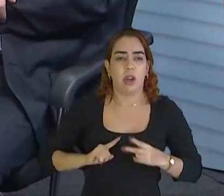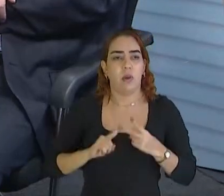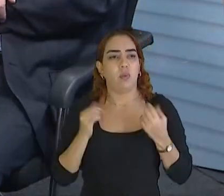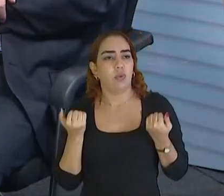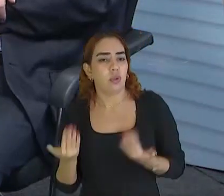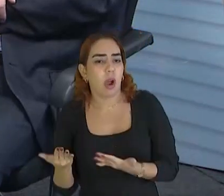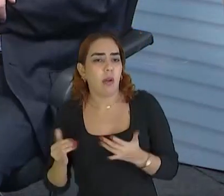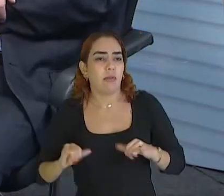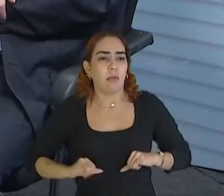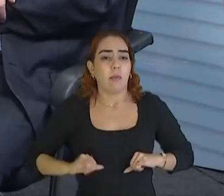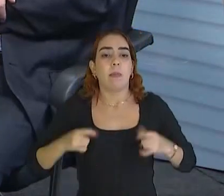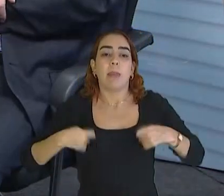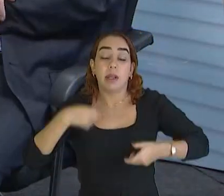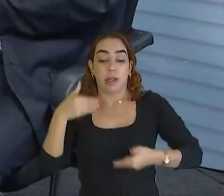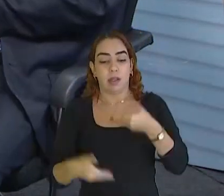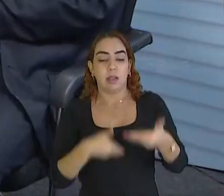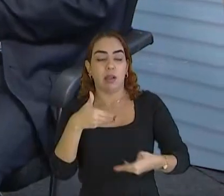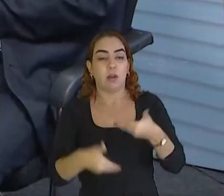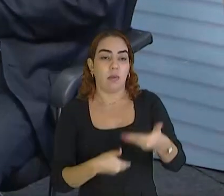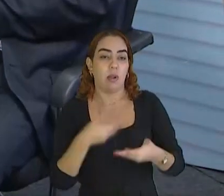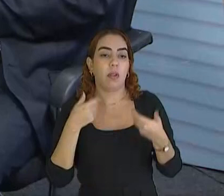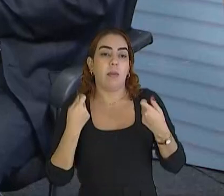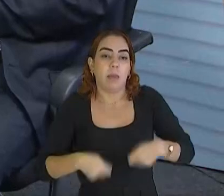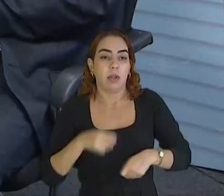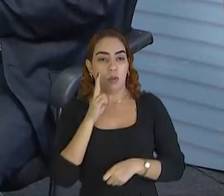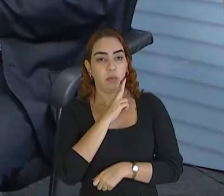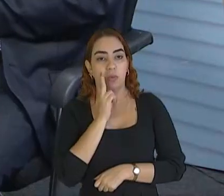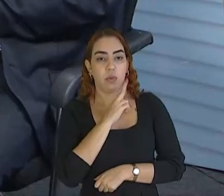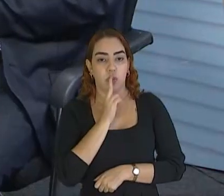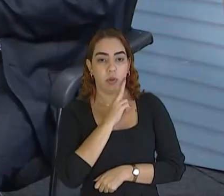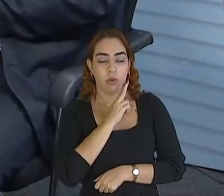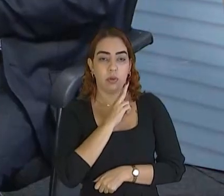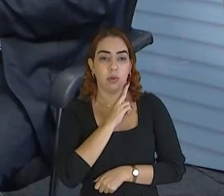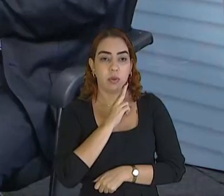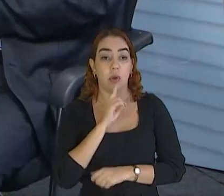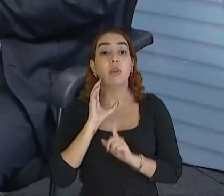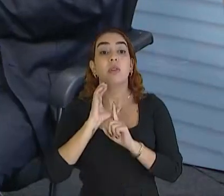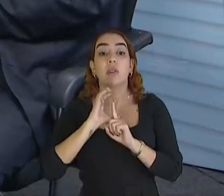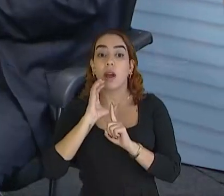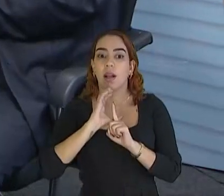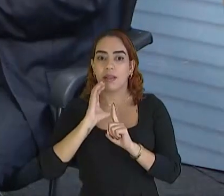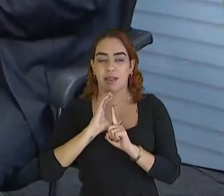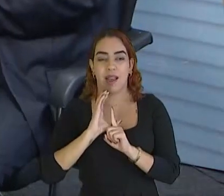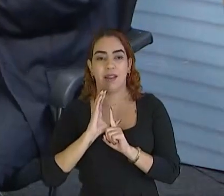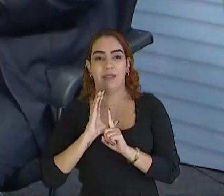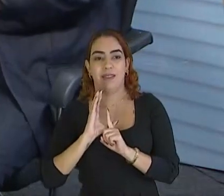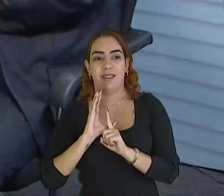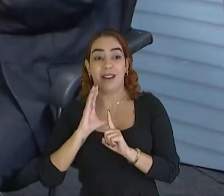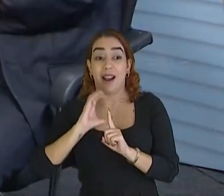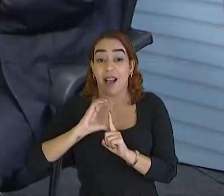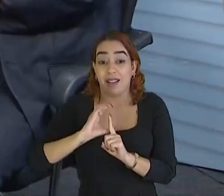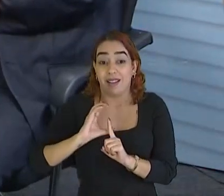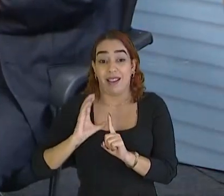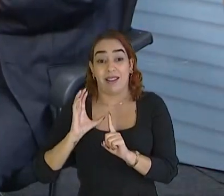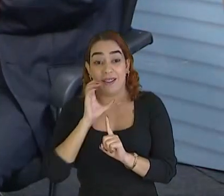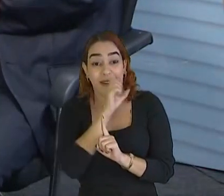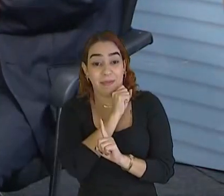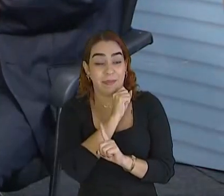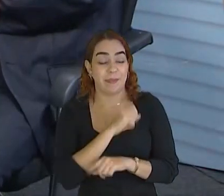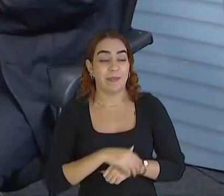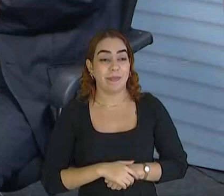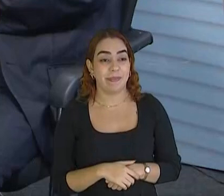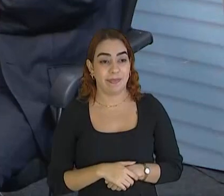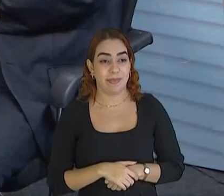de violência precisa ser atendido. Não entregar isso diminuir o prazo, não, porque nós estamos numa corrida contra o tempo. Né, e vamos